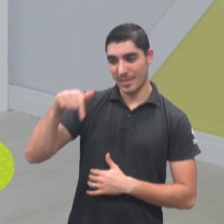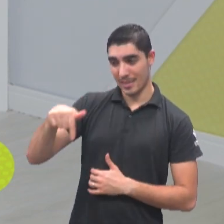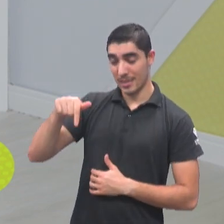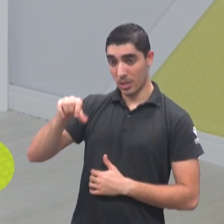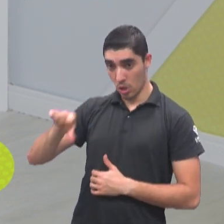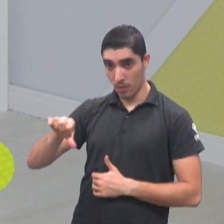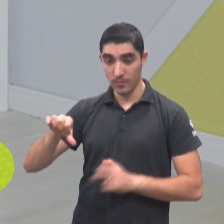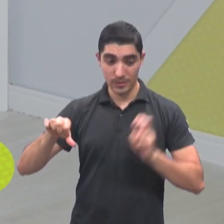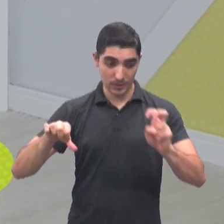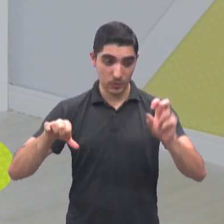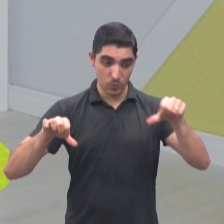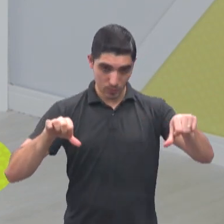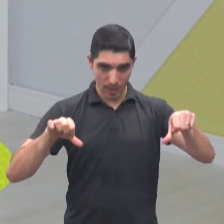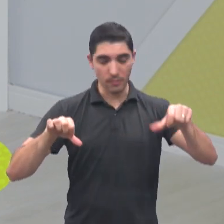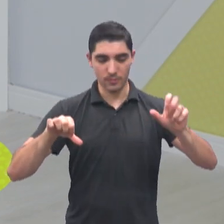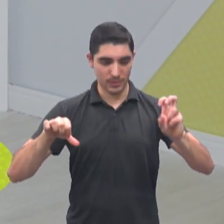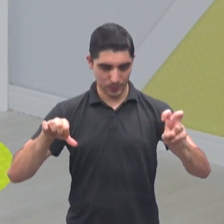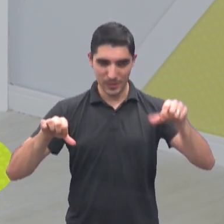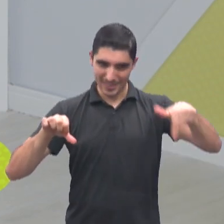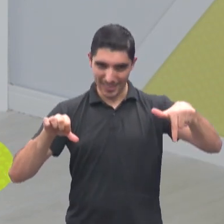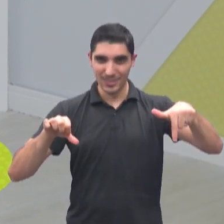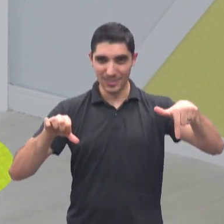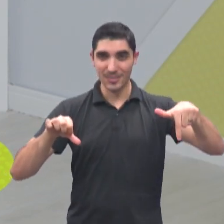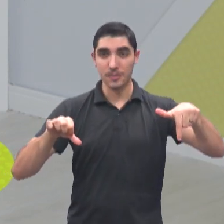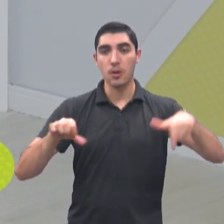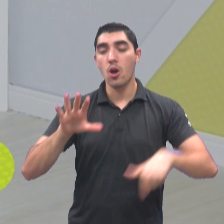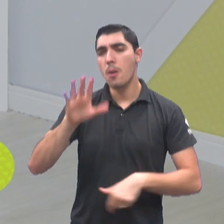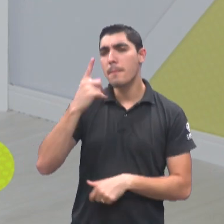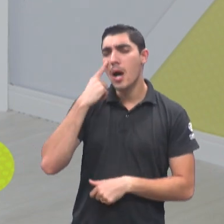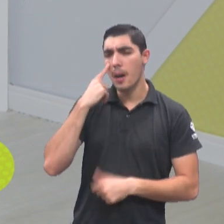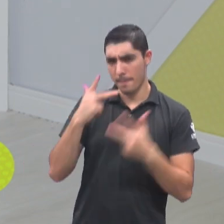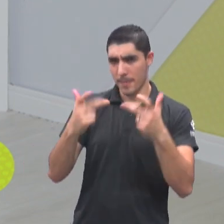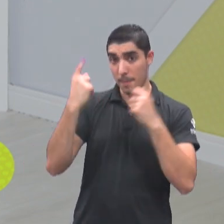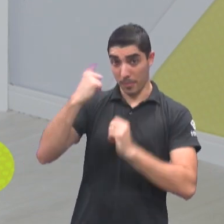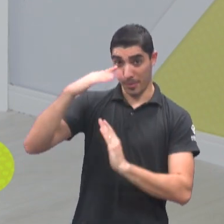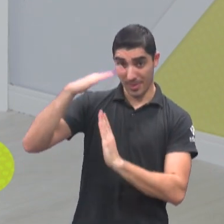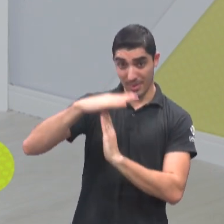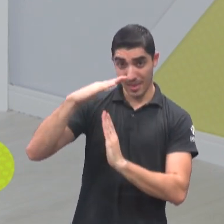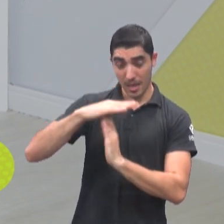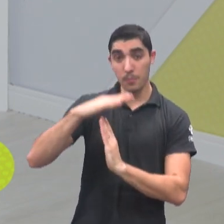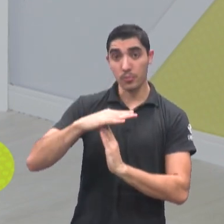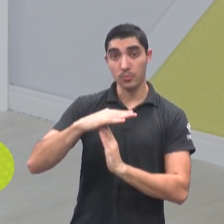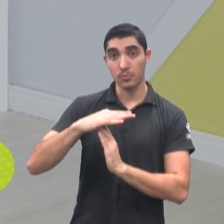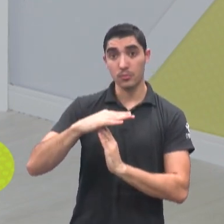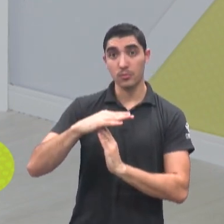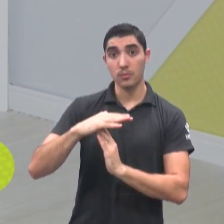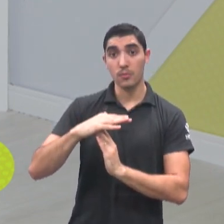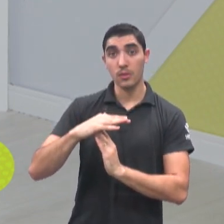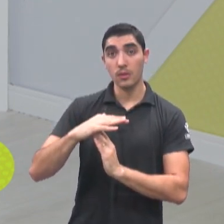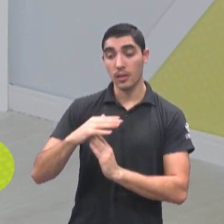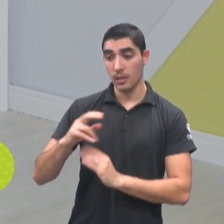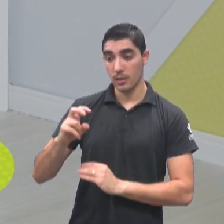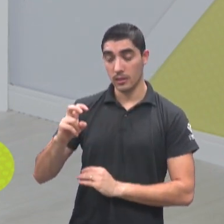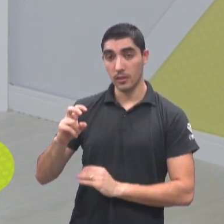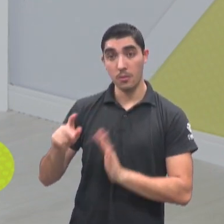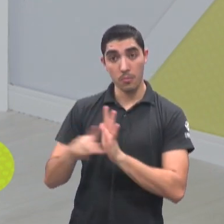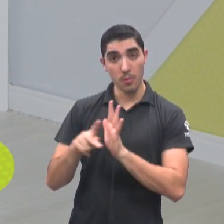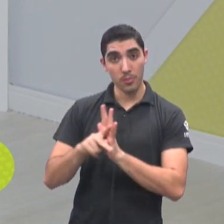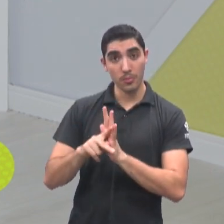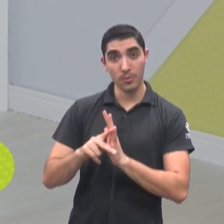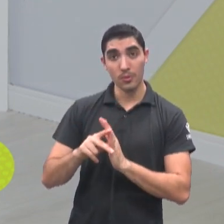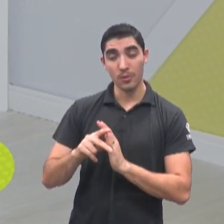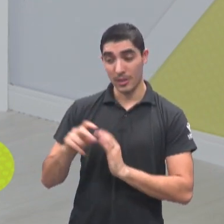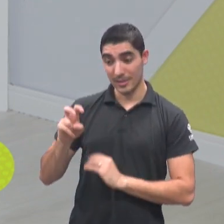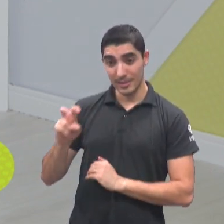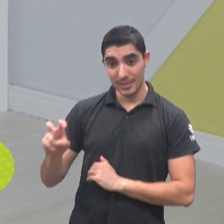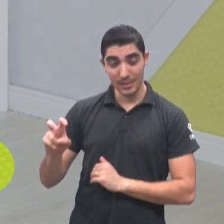para a equipe do Sampaio, mas olha só, primeiro quarto foi 5-22. 5 para o Sampaio